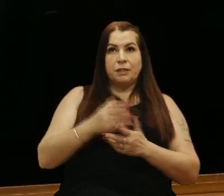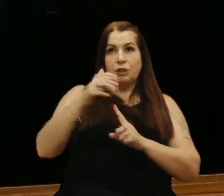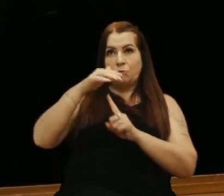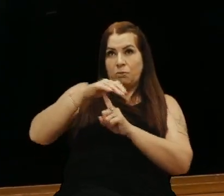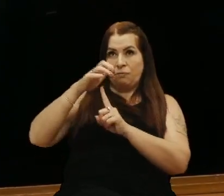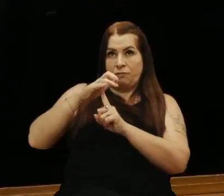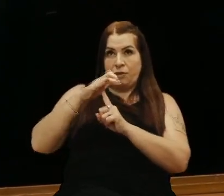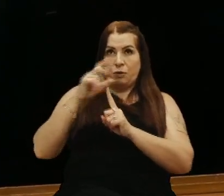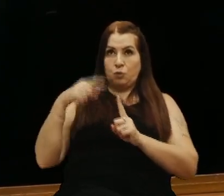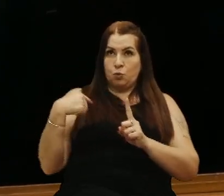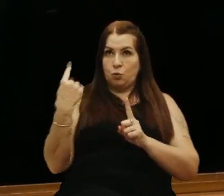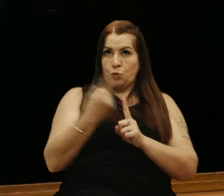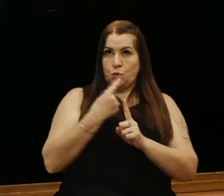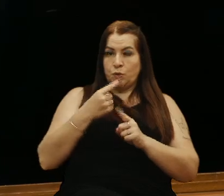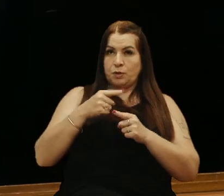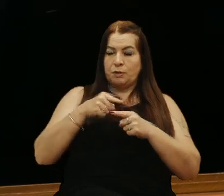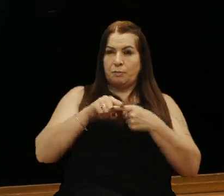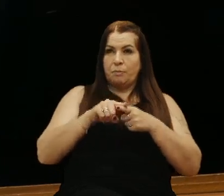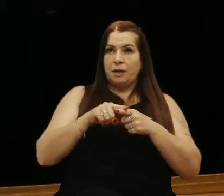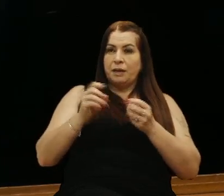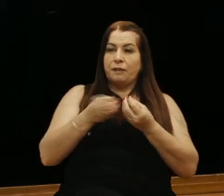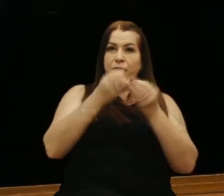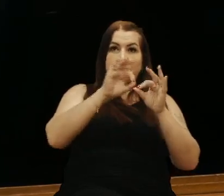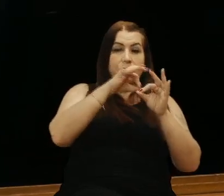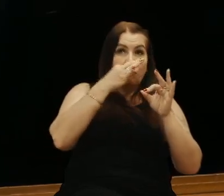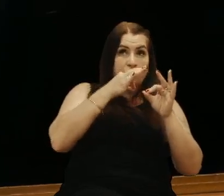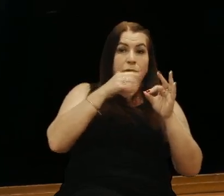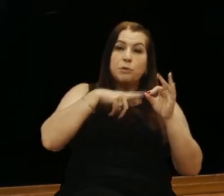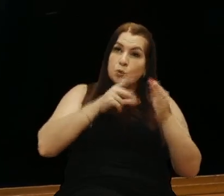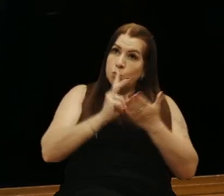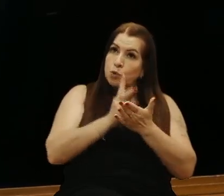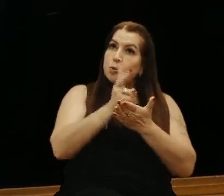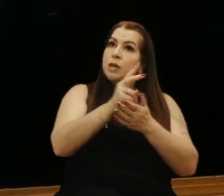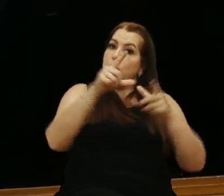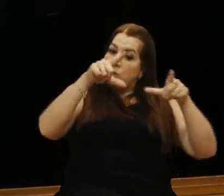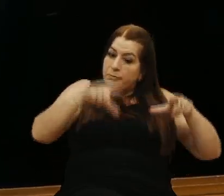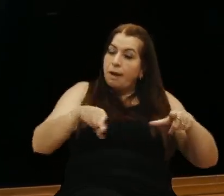feira no nosso Parque das Festas da Uva, para que houvesse a manutenção daquele